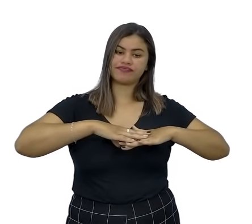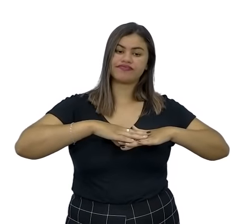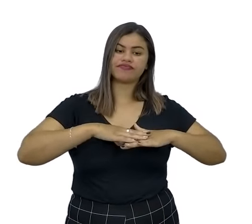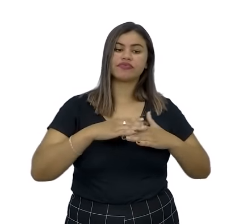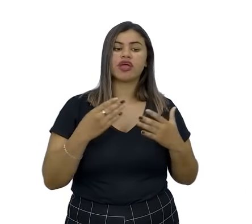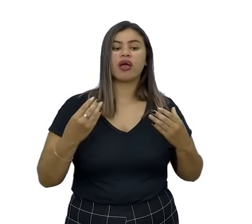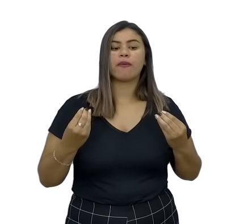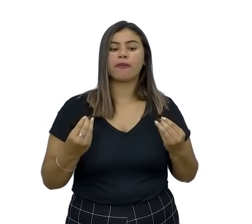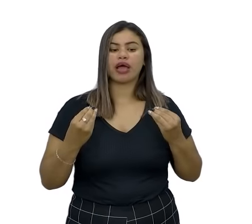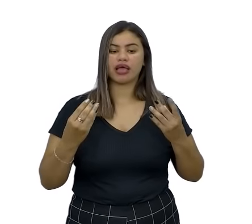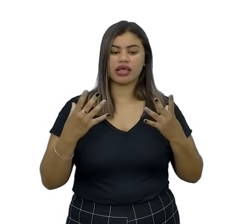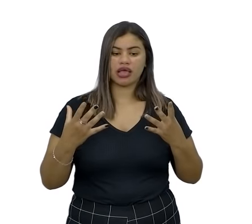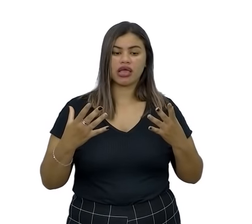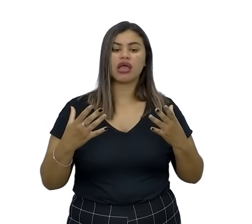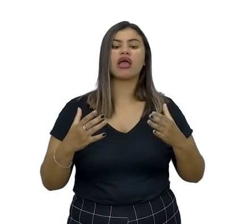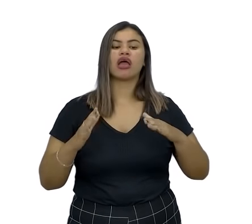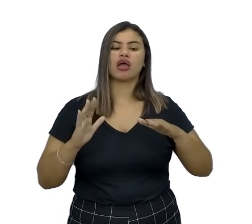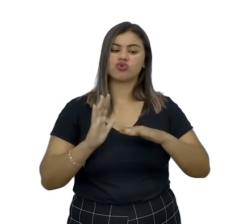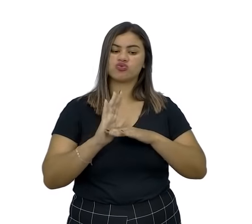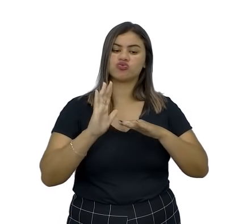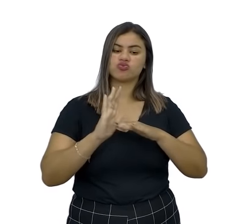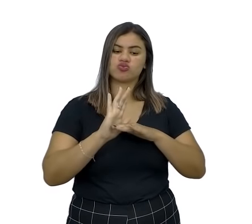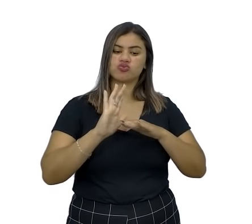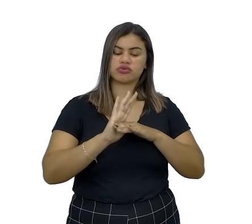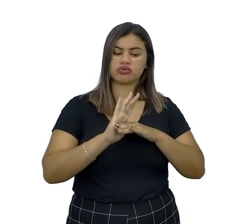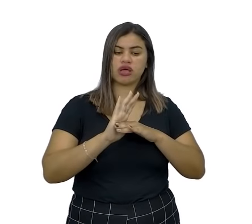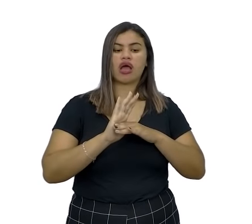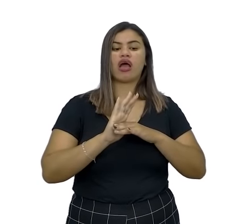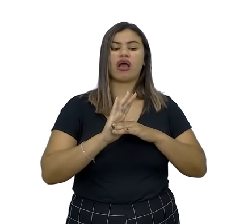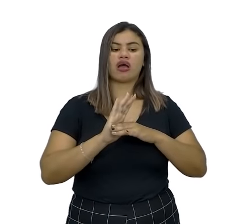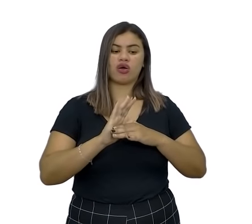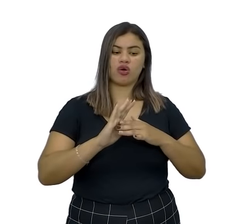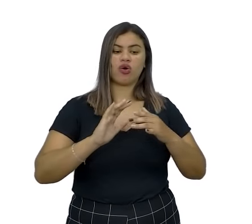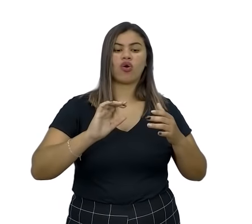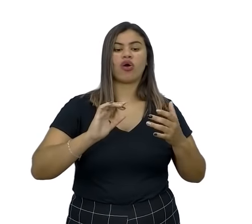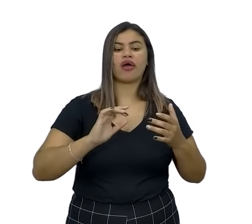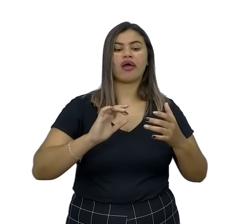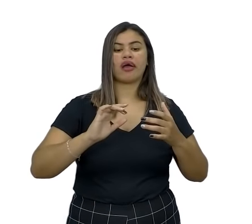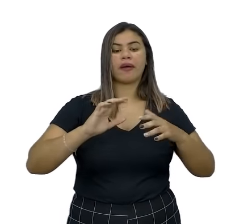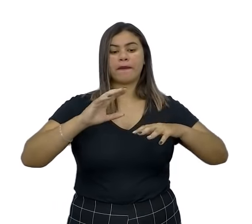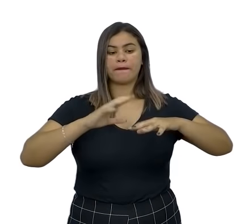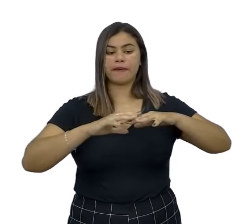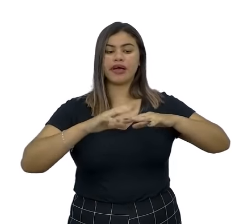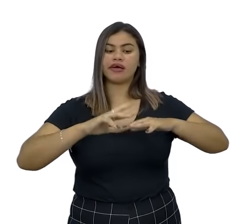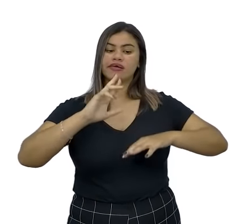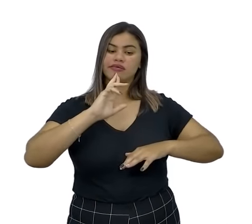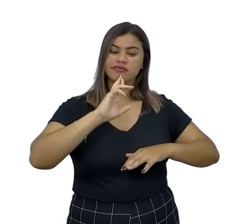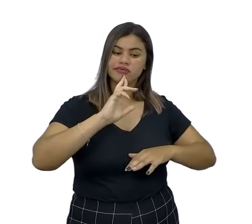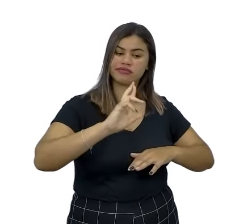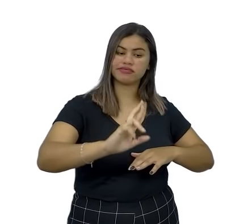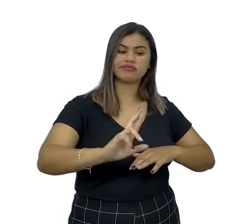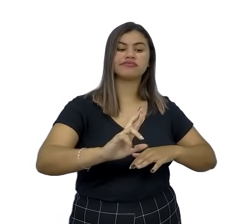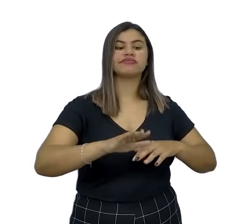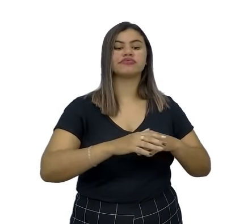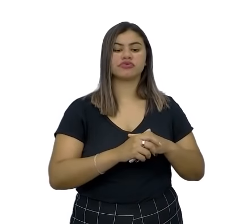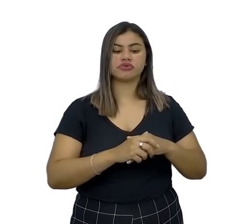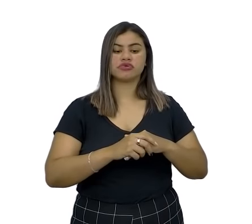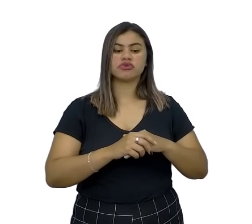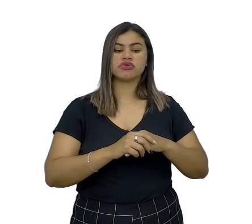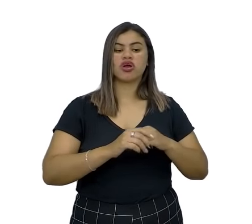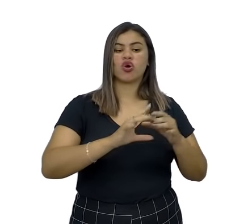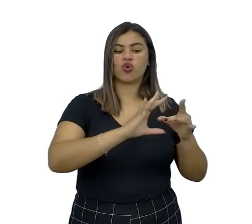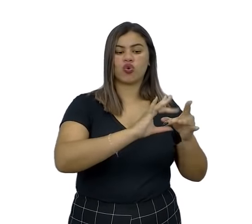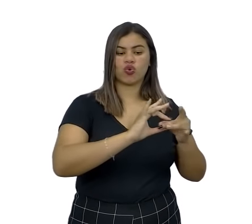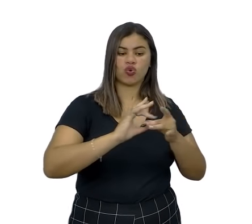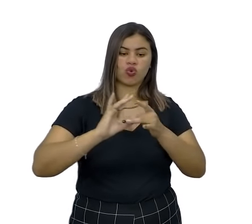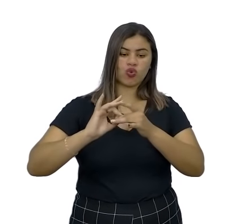matematicamente, de modo a favorecer o estabelecimento de conjecturas, a formação e a resolução de problemas em uma variedade